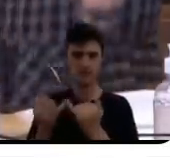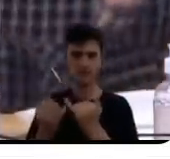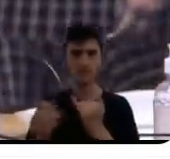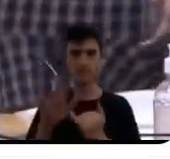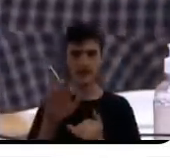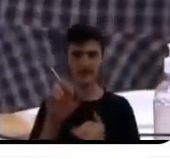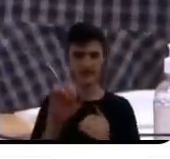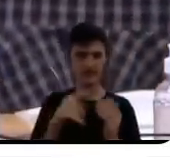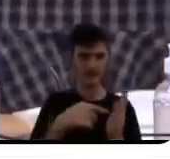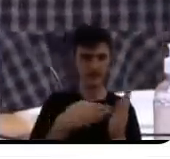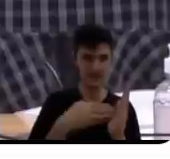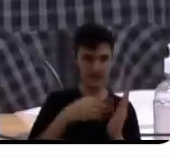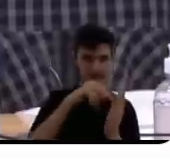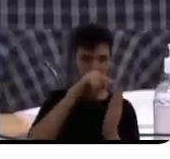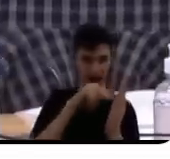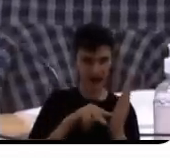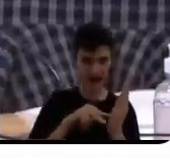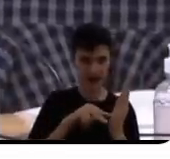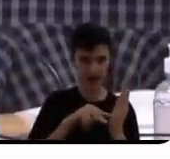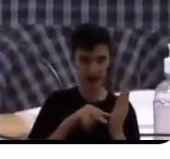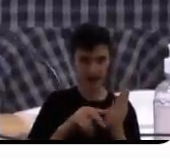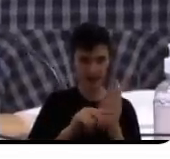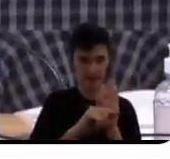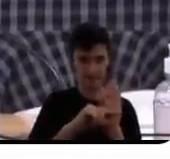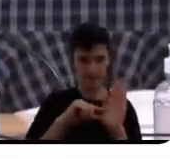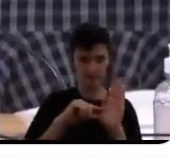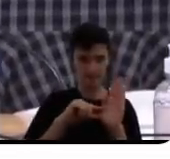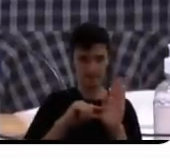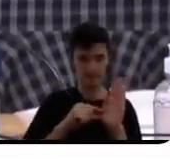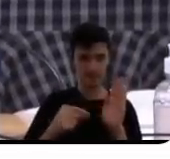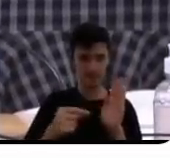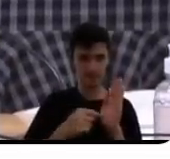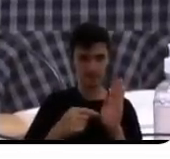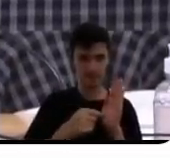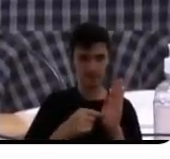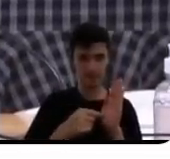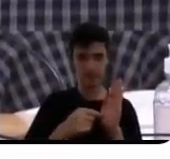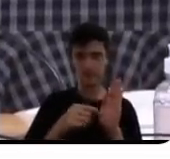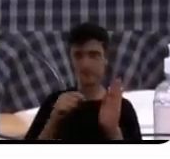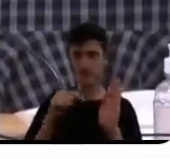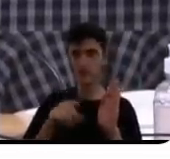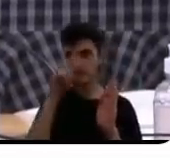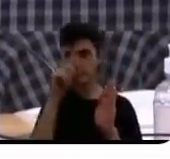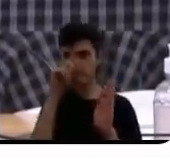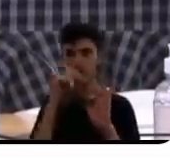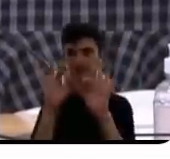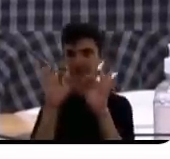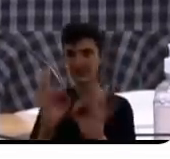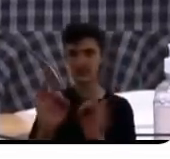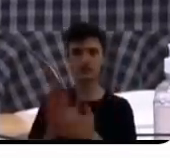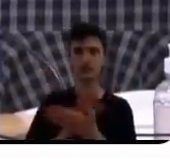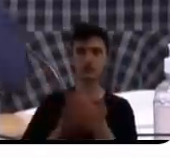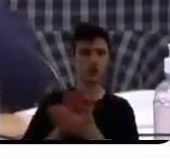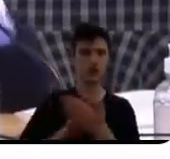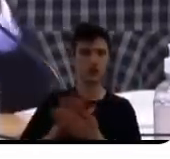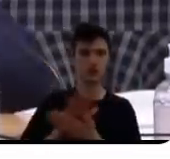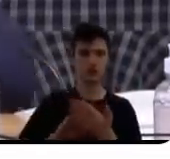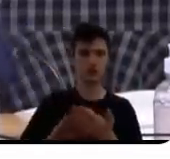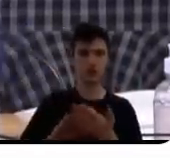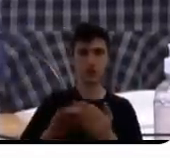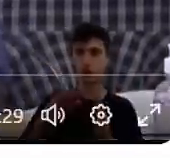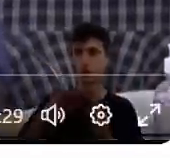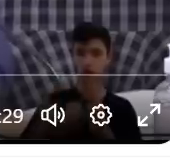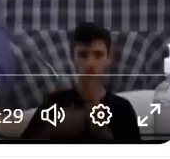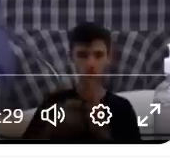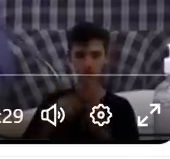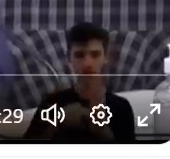há risco não categoricamente que haveria isso e agora tudo tudo é uma análise não se esqueça Deputado que eu já